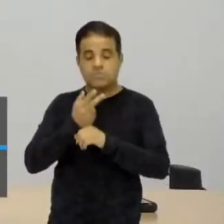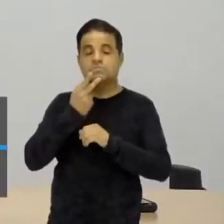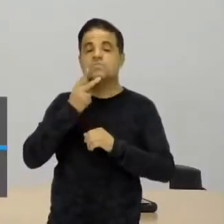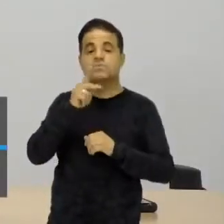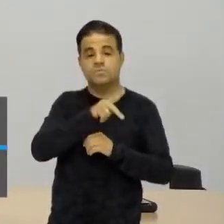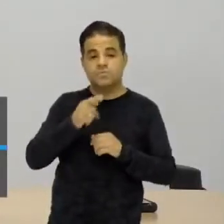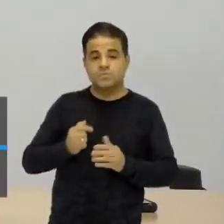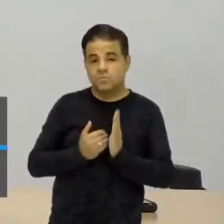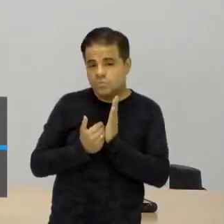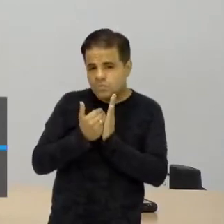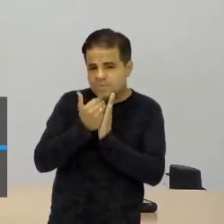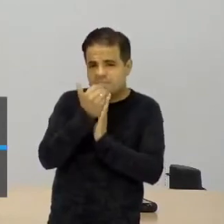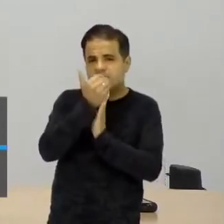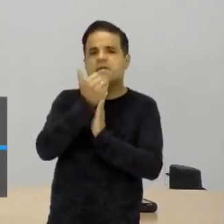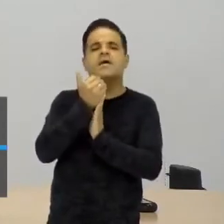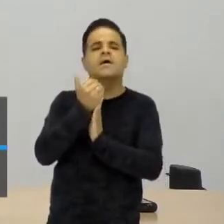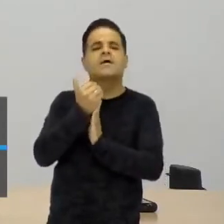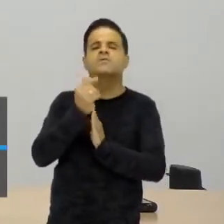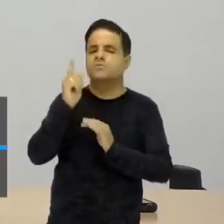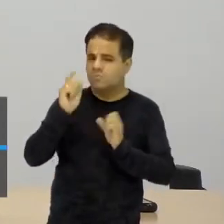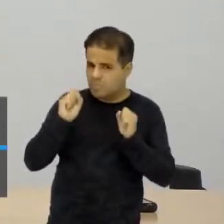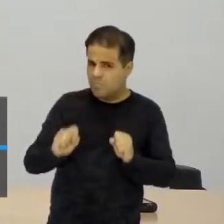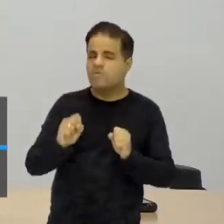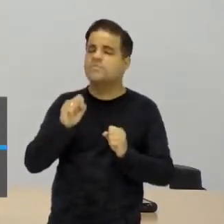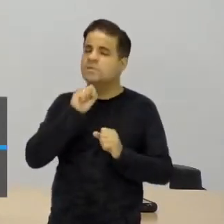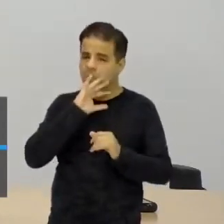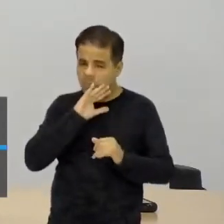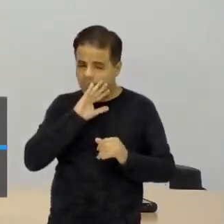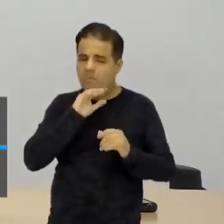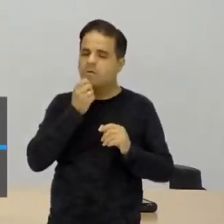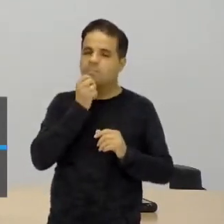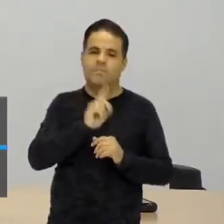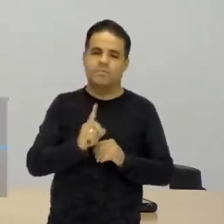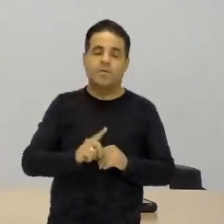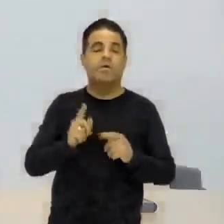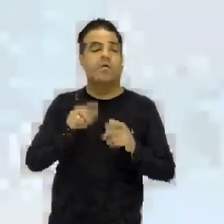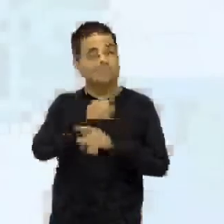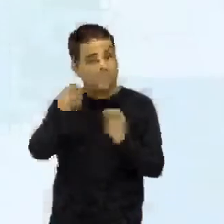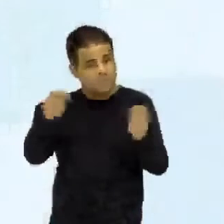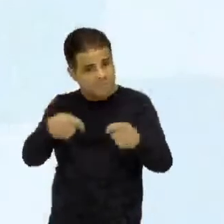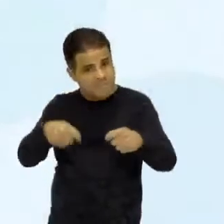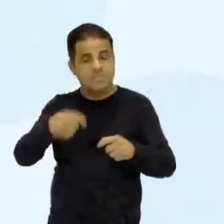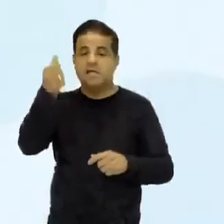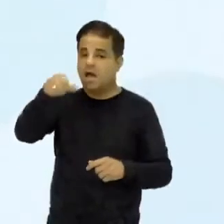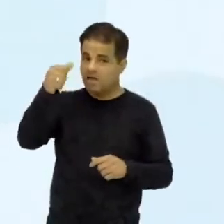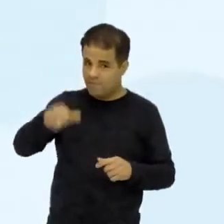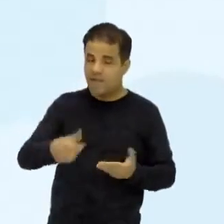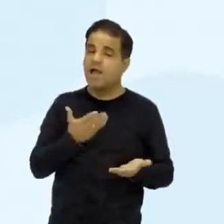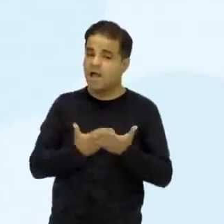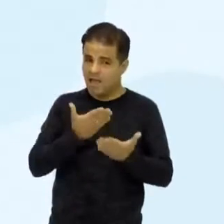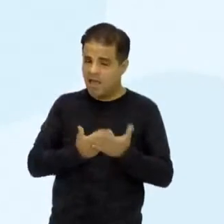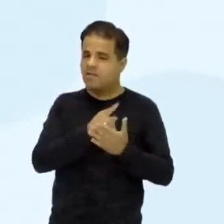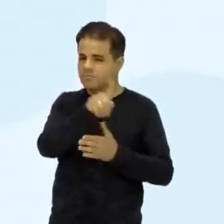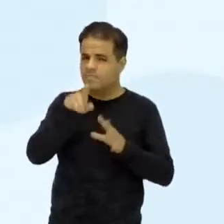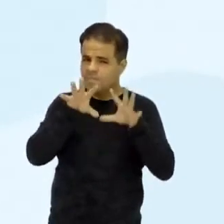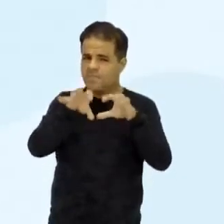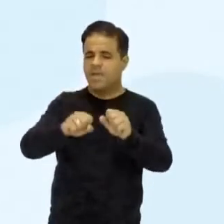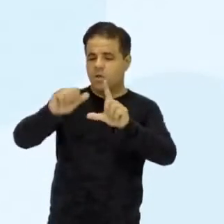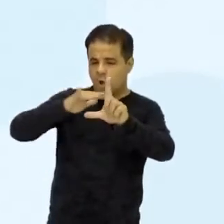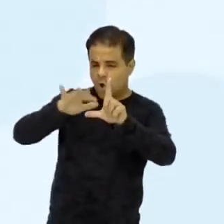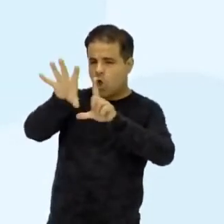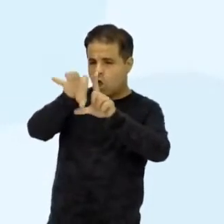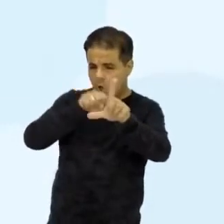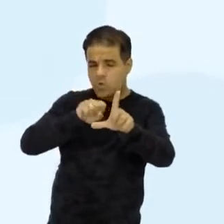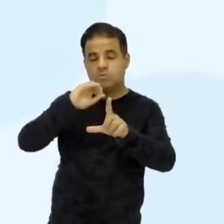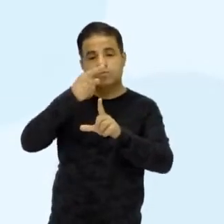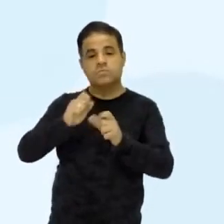falou que o excesso sempre faz mal. E com isso eu quero dizer que você pode e deve avaliar a nossa aula. Você pega esse QR Code